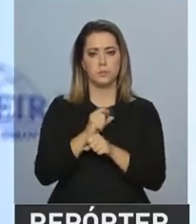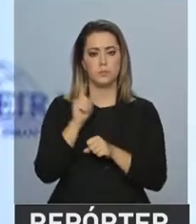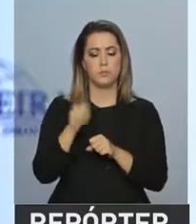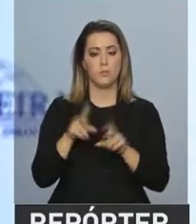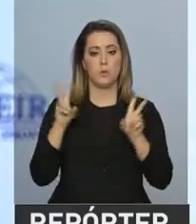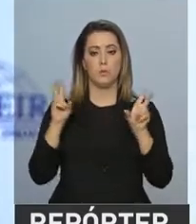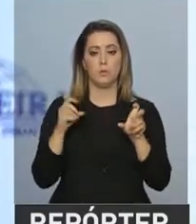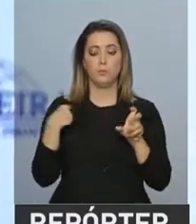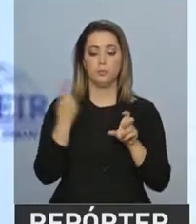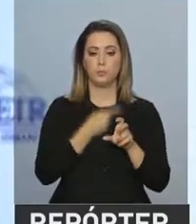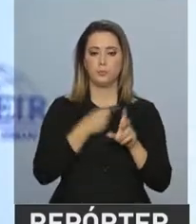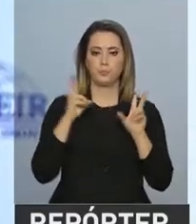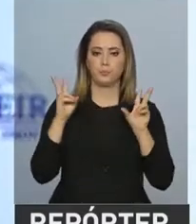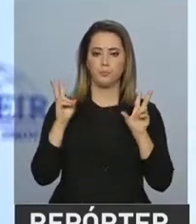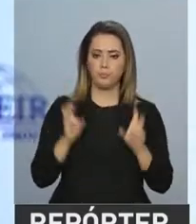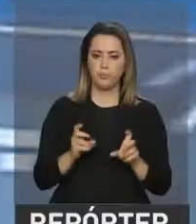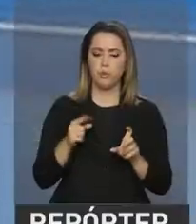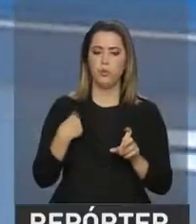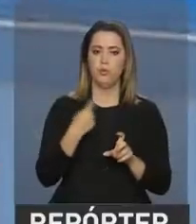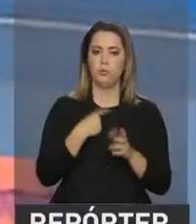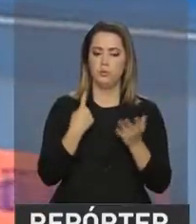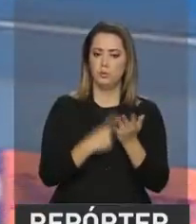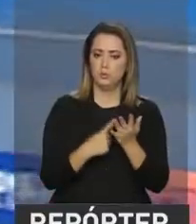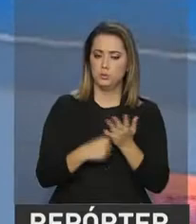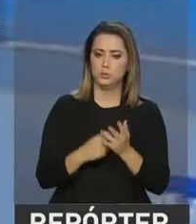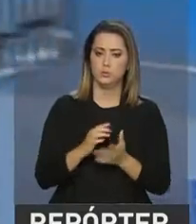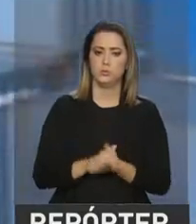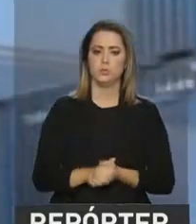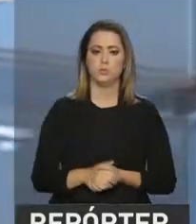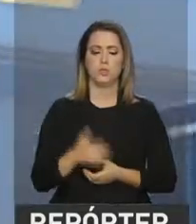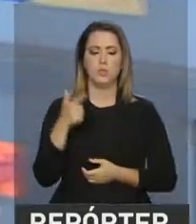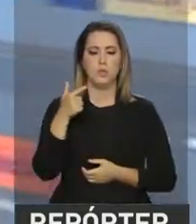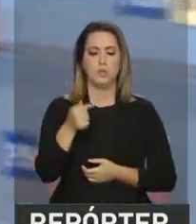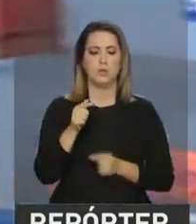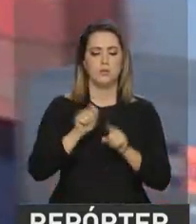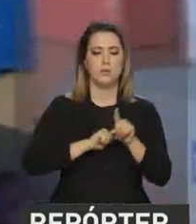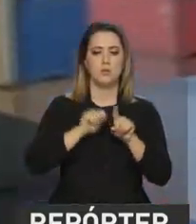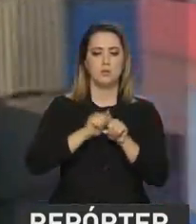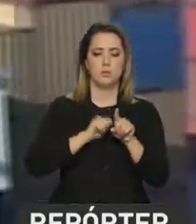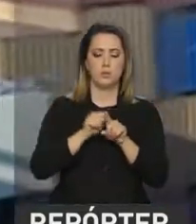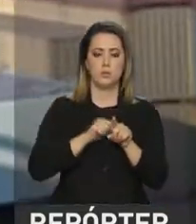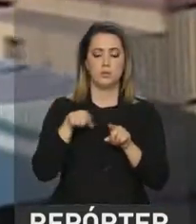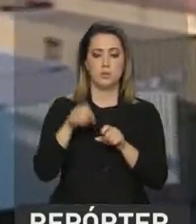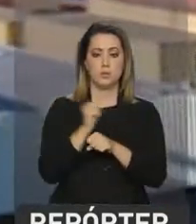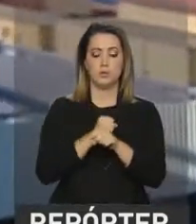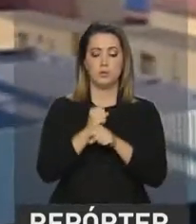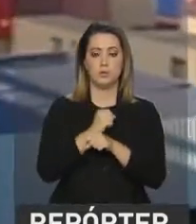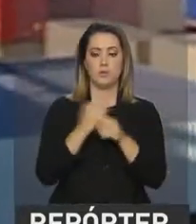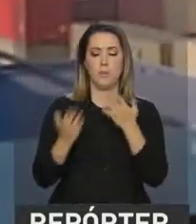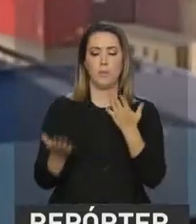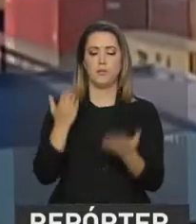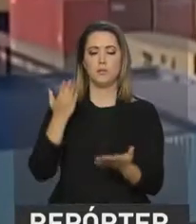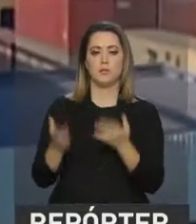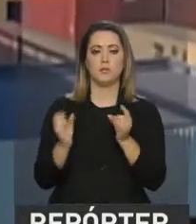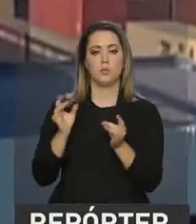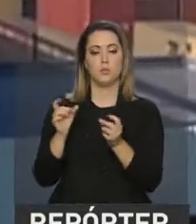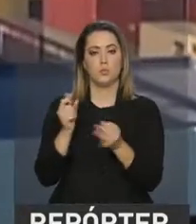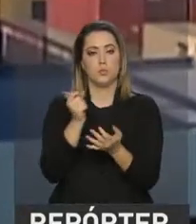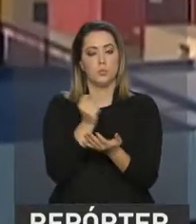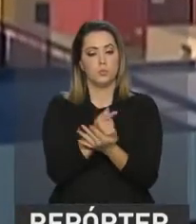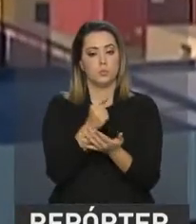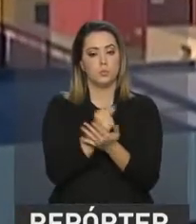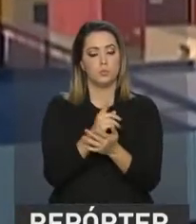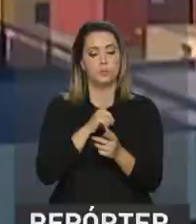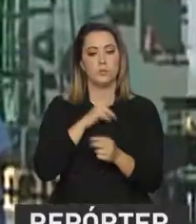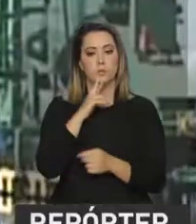tema que está na nossa pauta, na nossa agenda. Nos primeiros 7 meses de 2017, a balança comercial brasileira registrou um